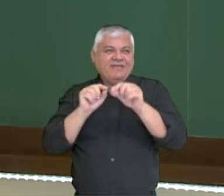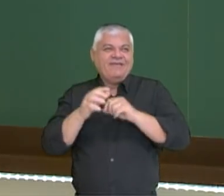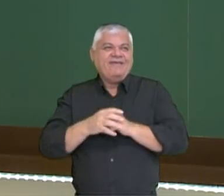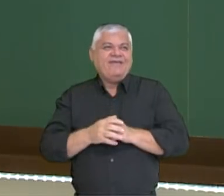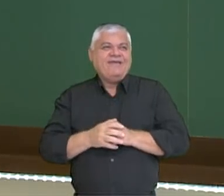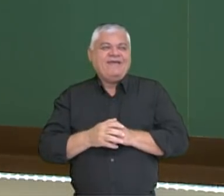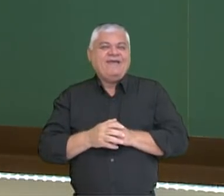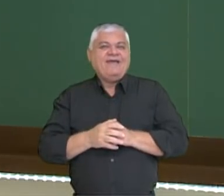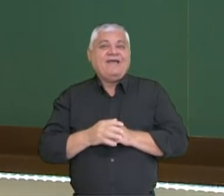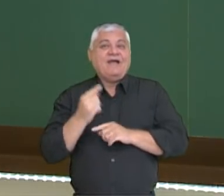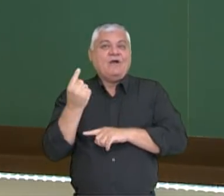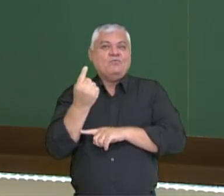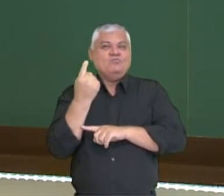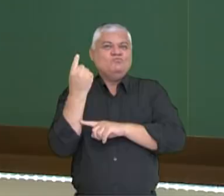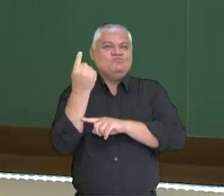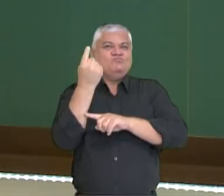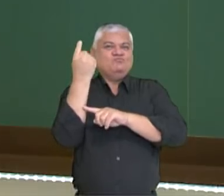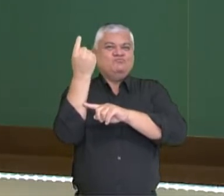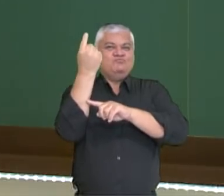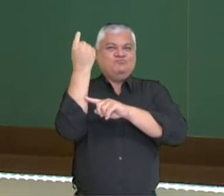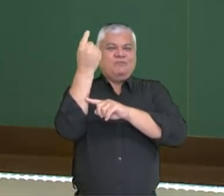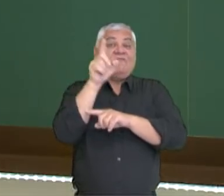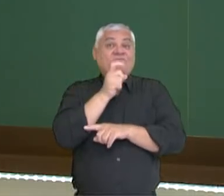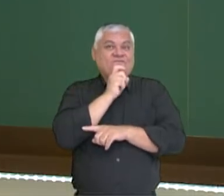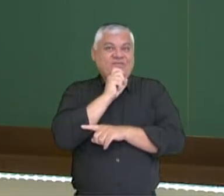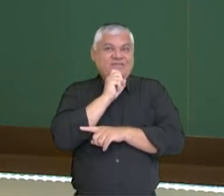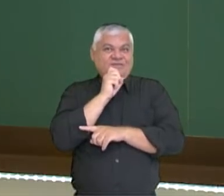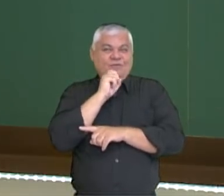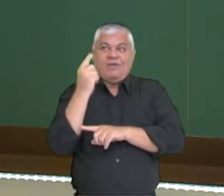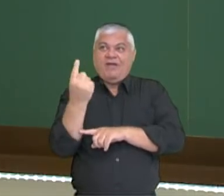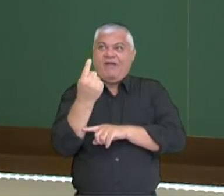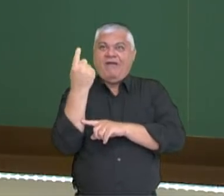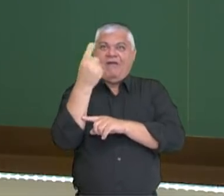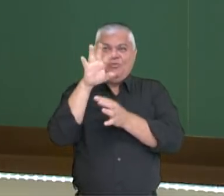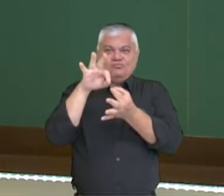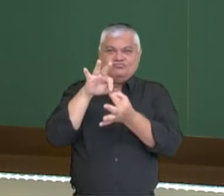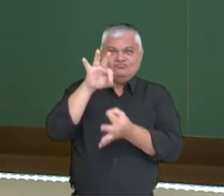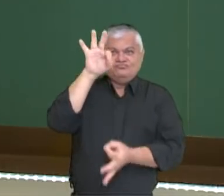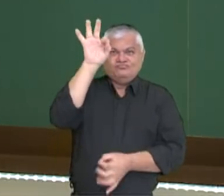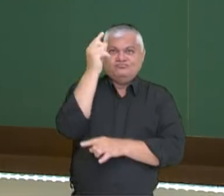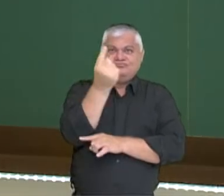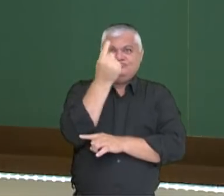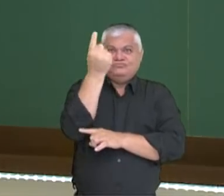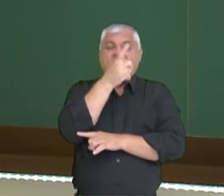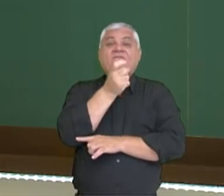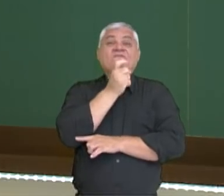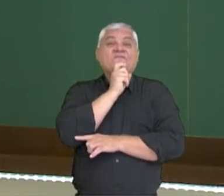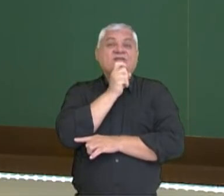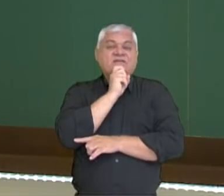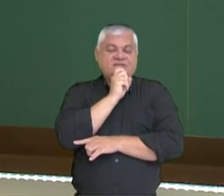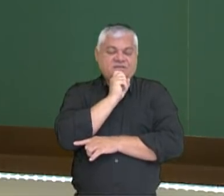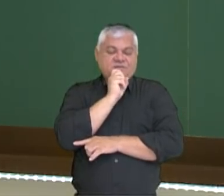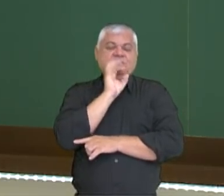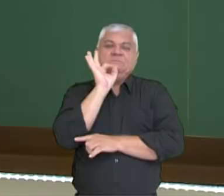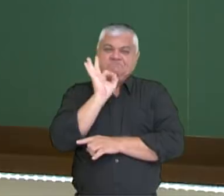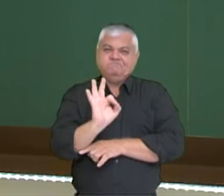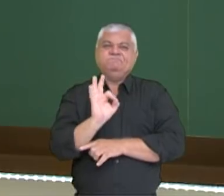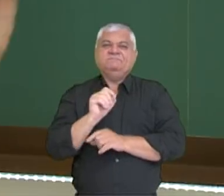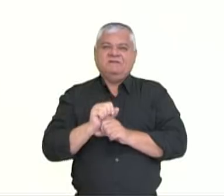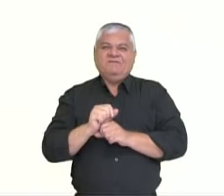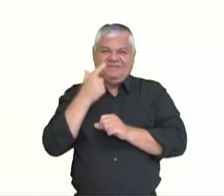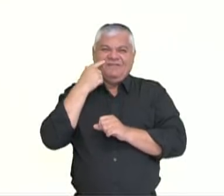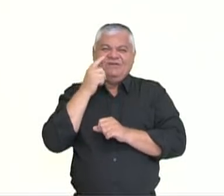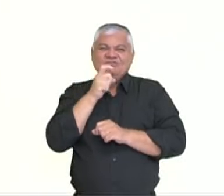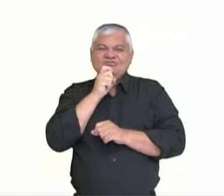temos a altitude. Porções mais elevadas tem menor temperatura, por isso a formação